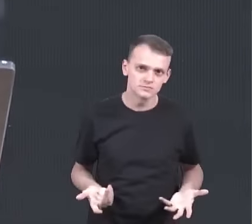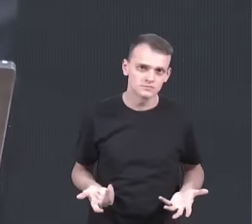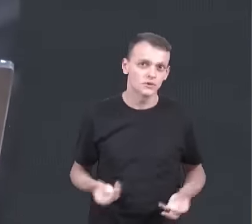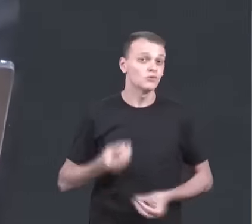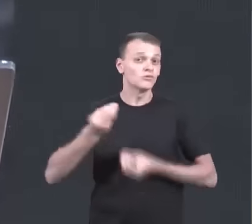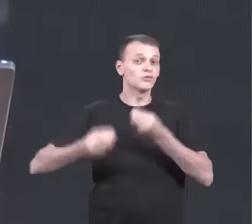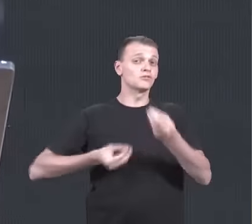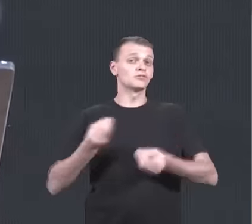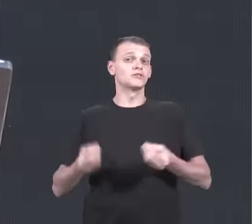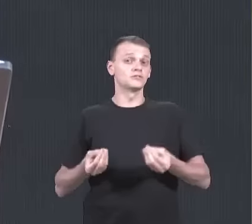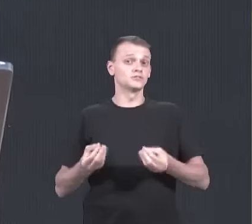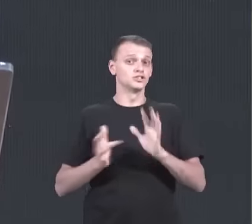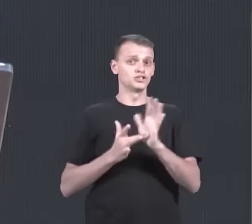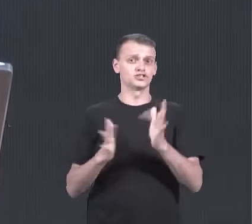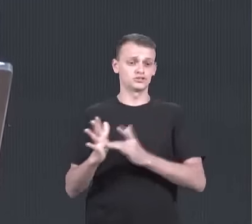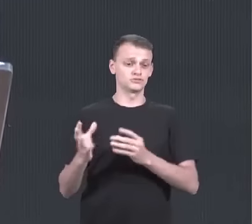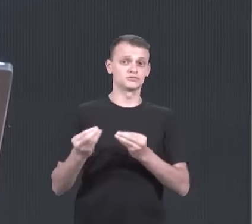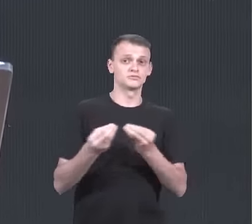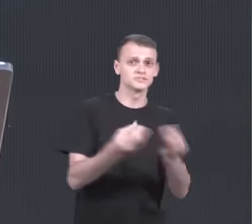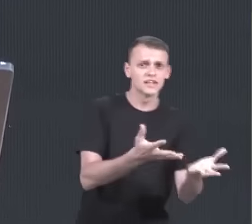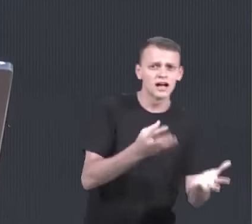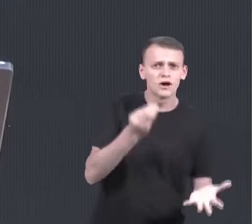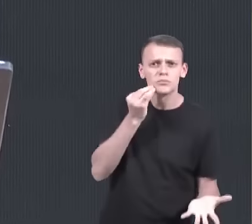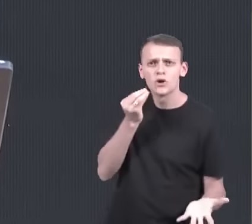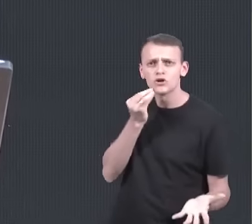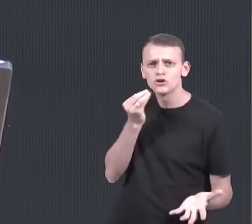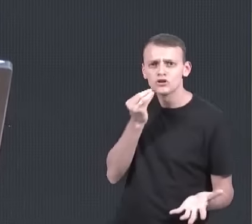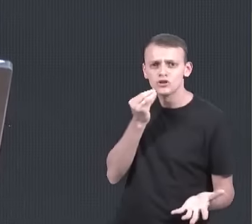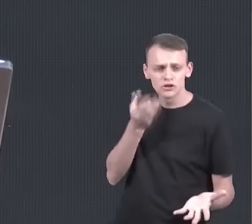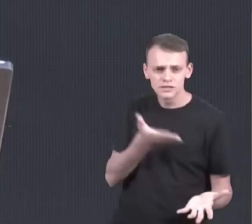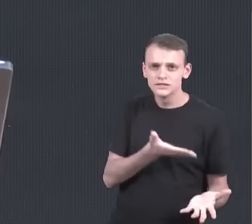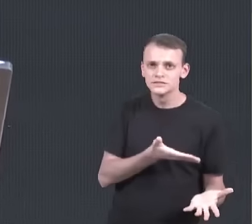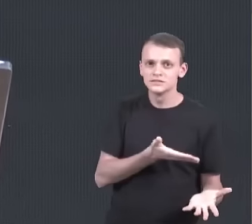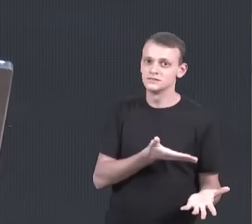que Jesus estava dando uma oportunidade para Judas? Sim.